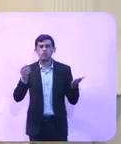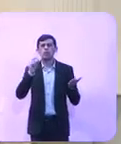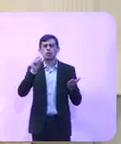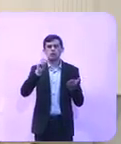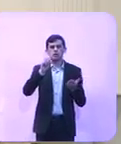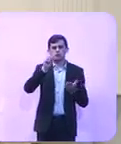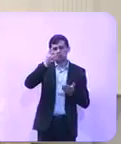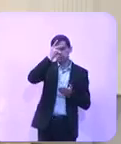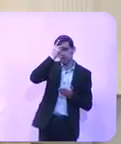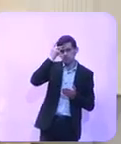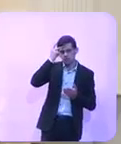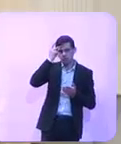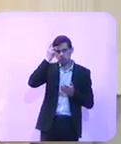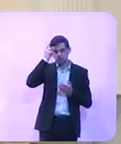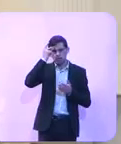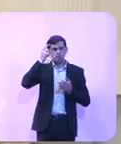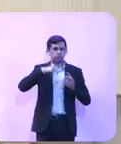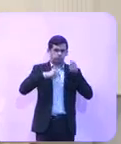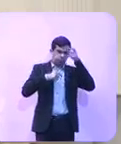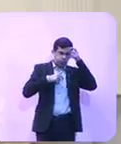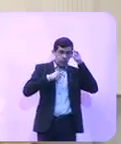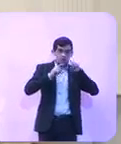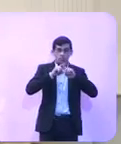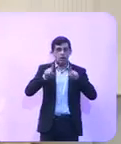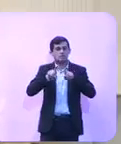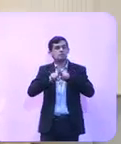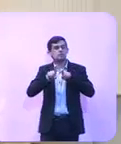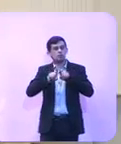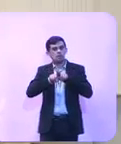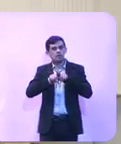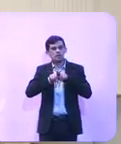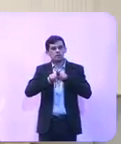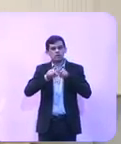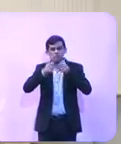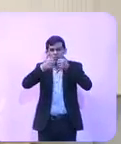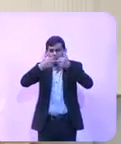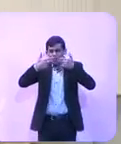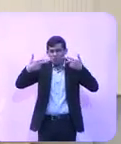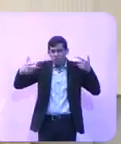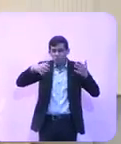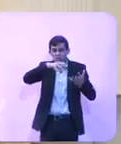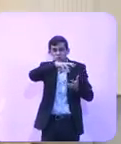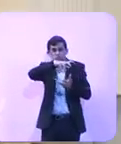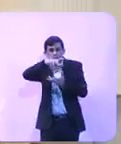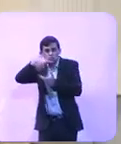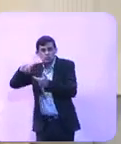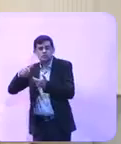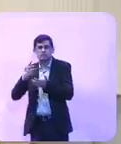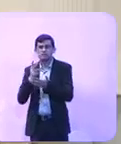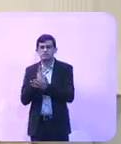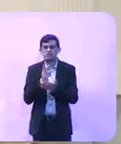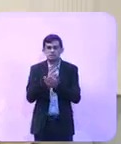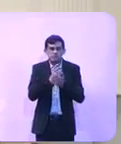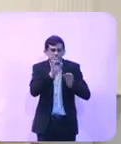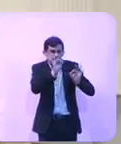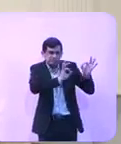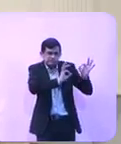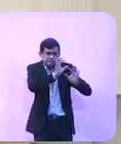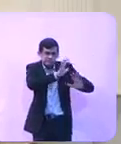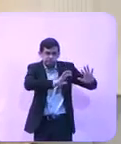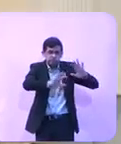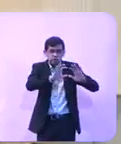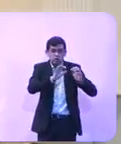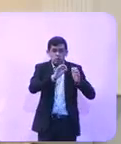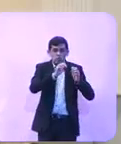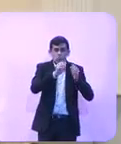ficam endemoniadas, estruturas sociais são demonizadas, elas trabalham contra a vontade de Deus, e a gente tem